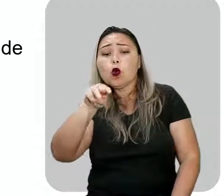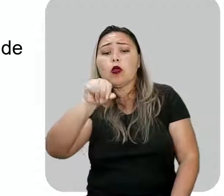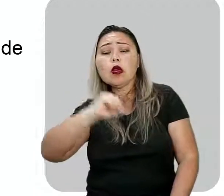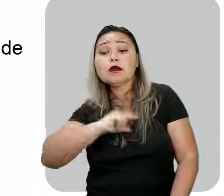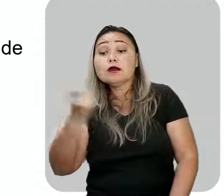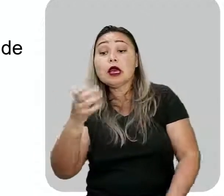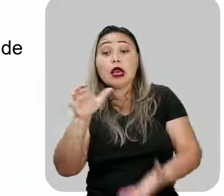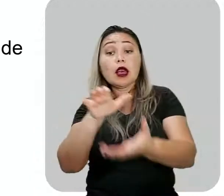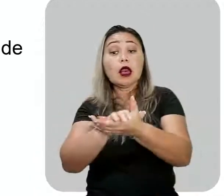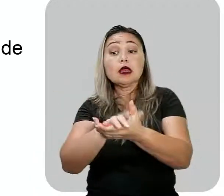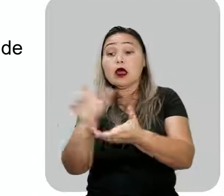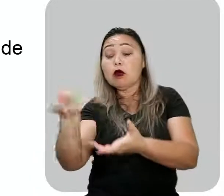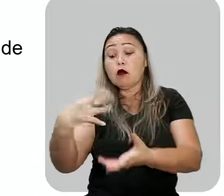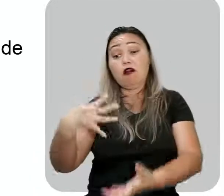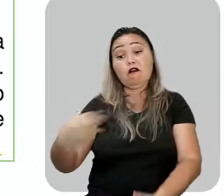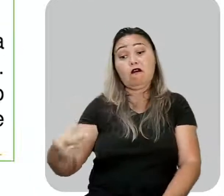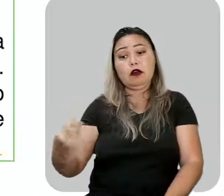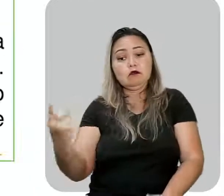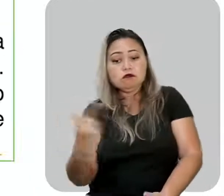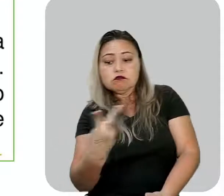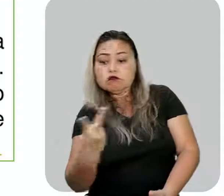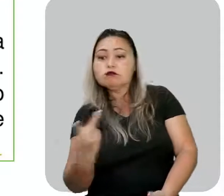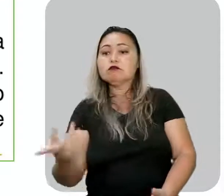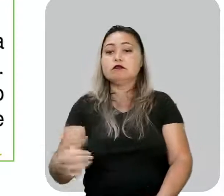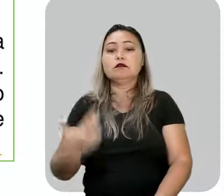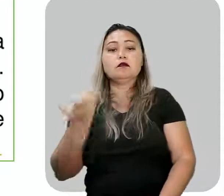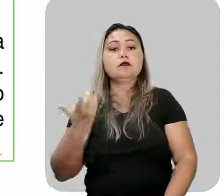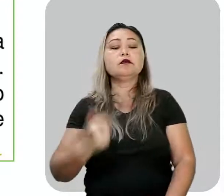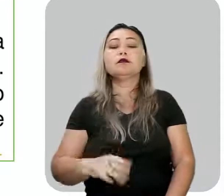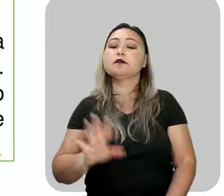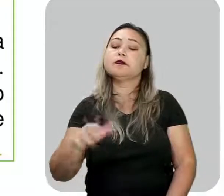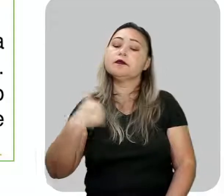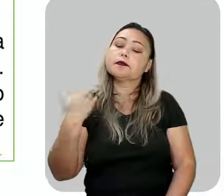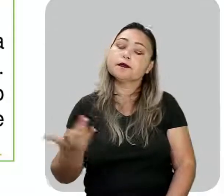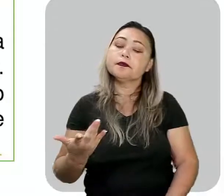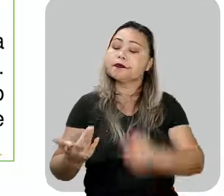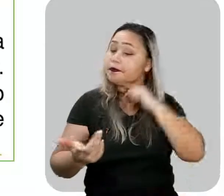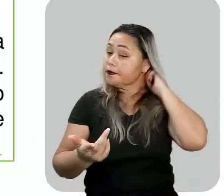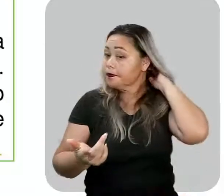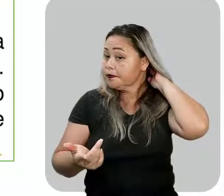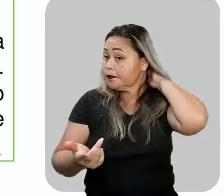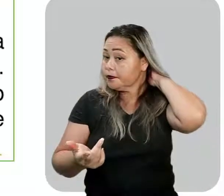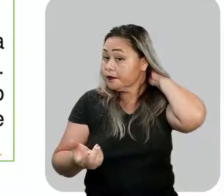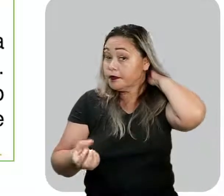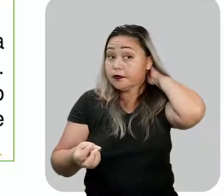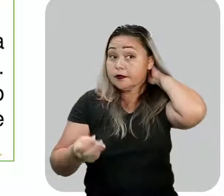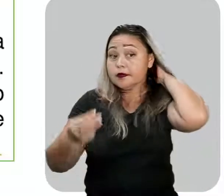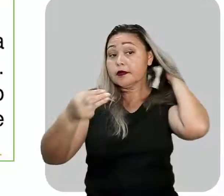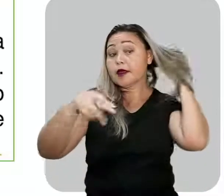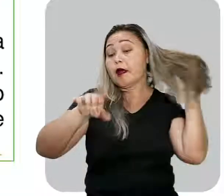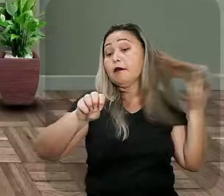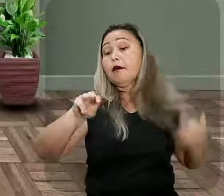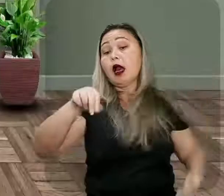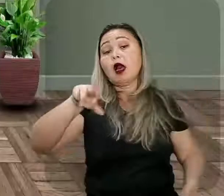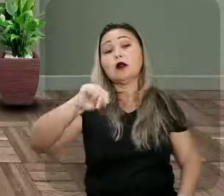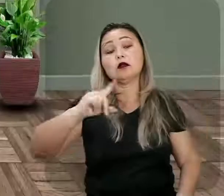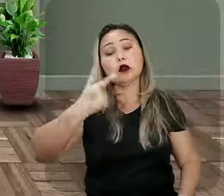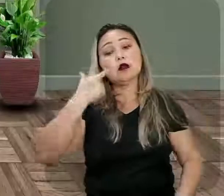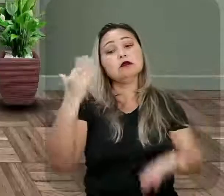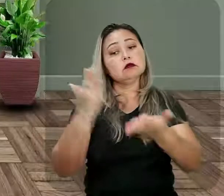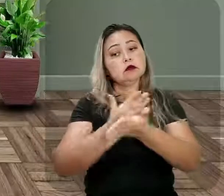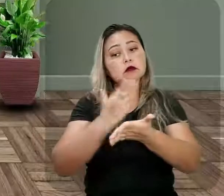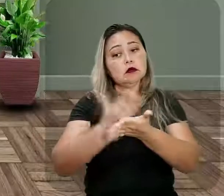suas filhas. Ok, olha só. Vamos aqui um pouquinho. Então, Macunaíma, essa obra